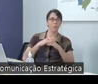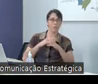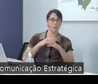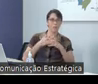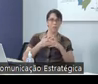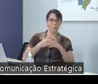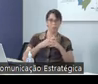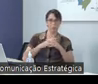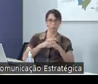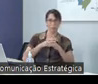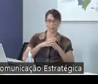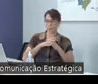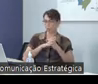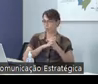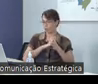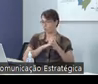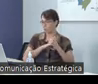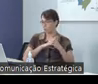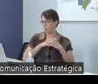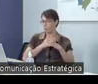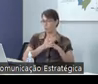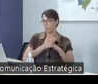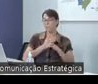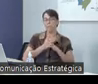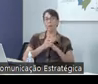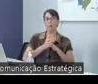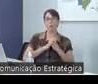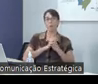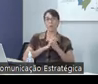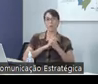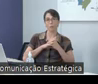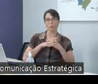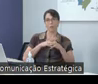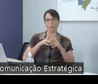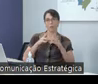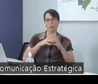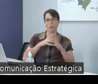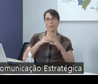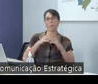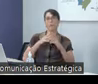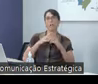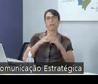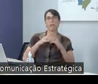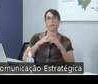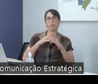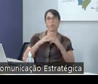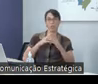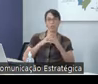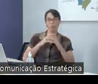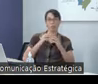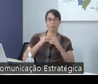E então não havia necessidade de avaliar as mais profundamente 68 dessas mulheres